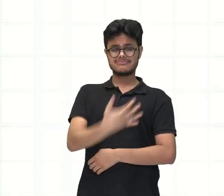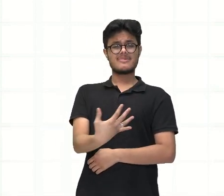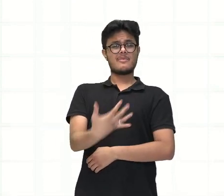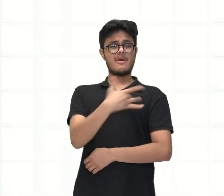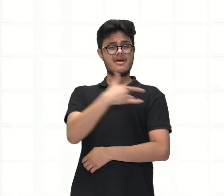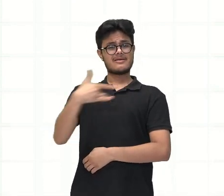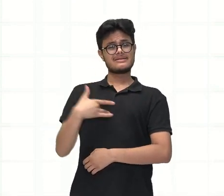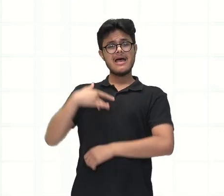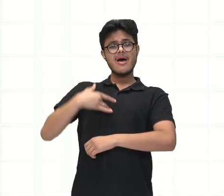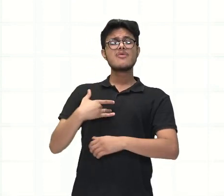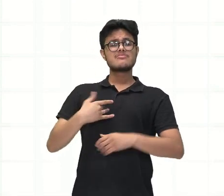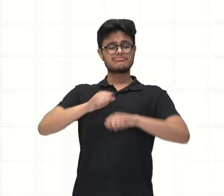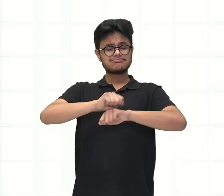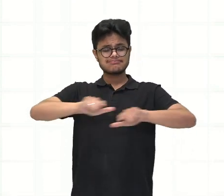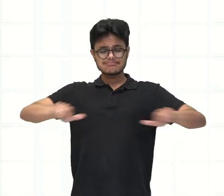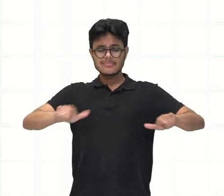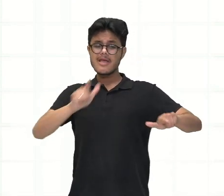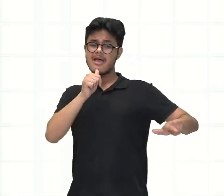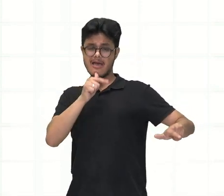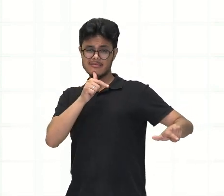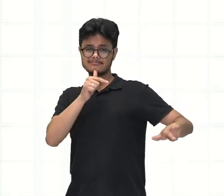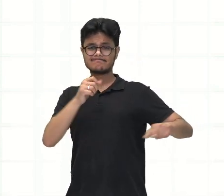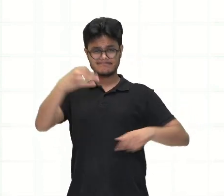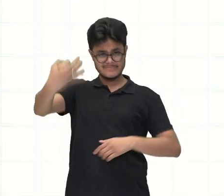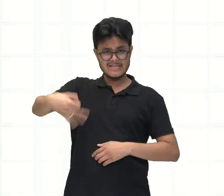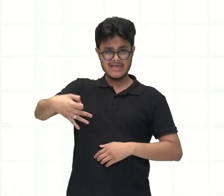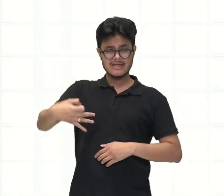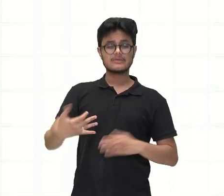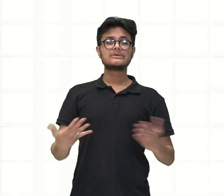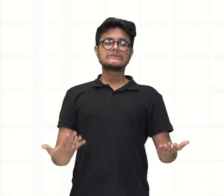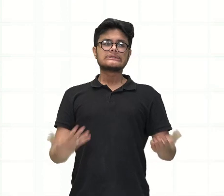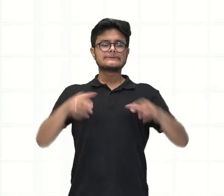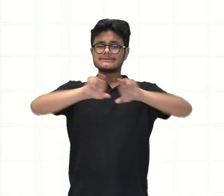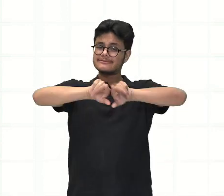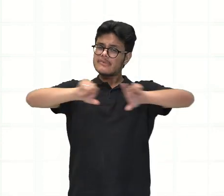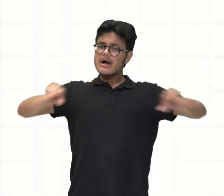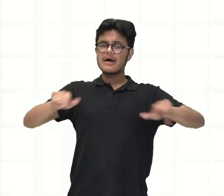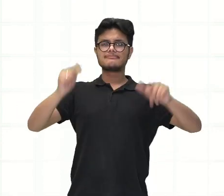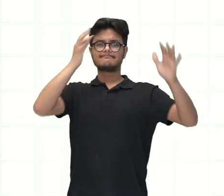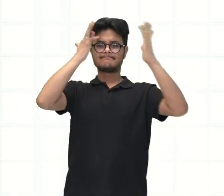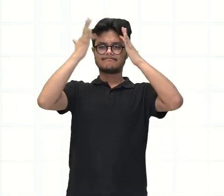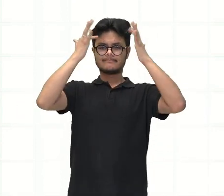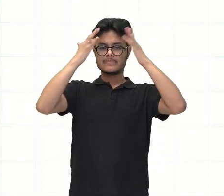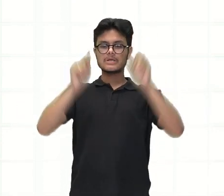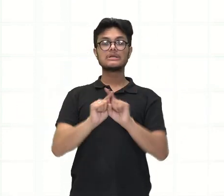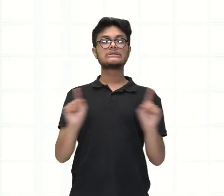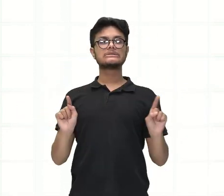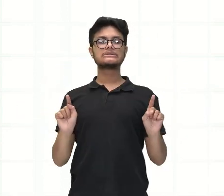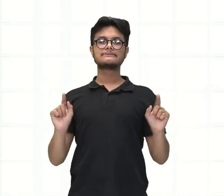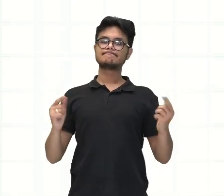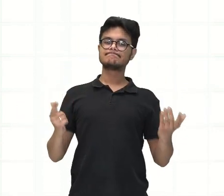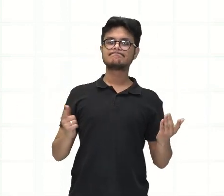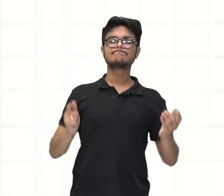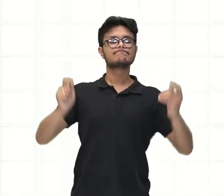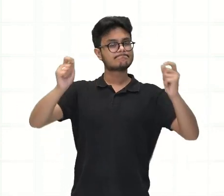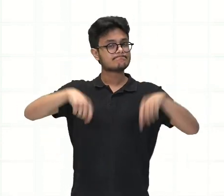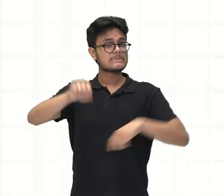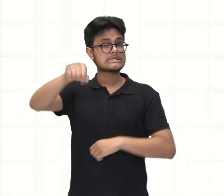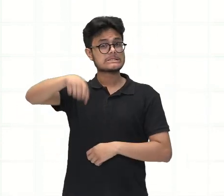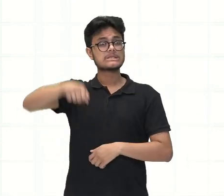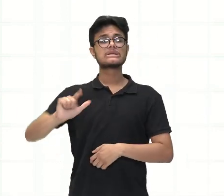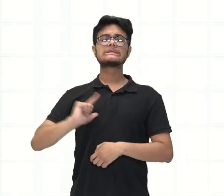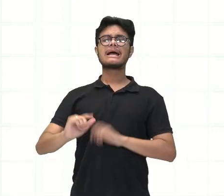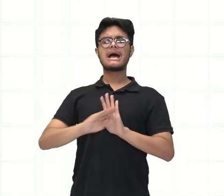essa higienização dos alimentos? Pois é, são várias experiências, tá? Em que você pode